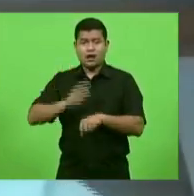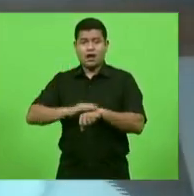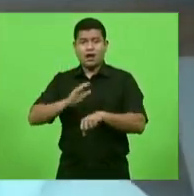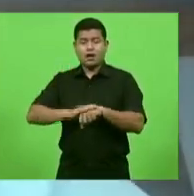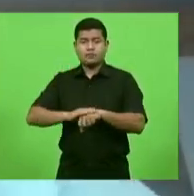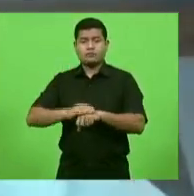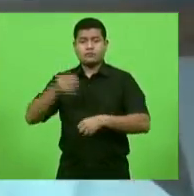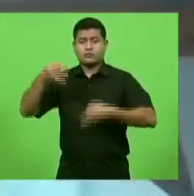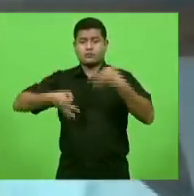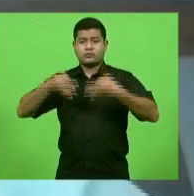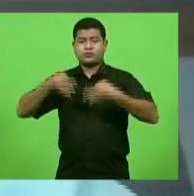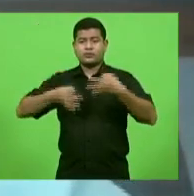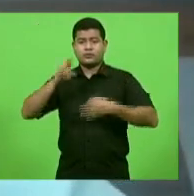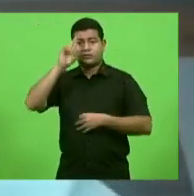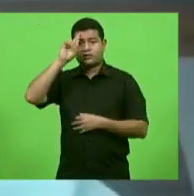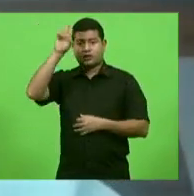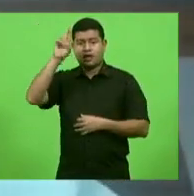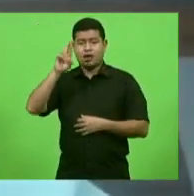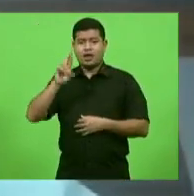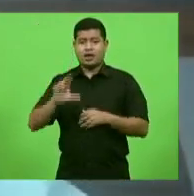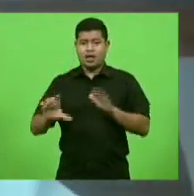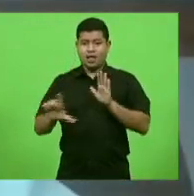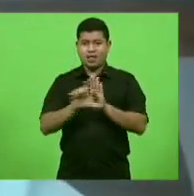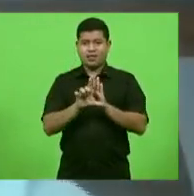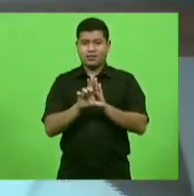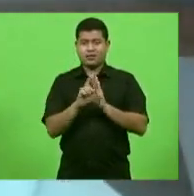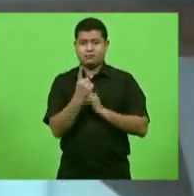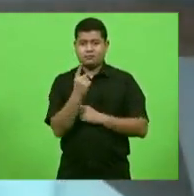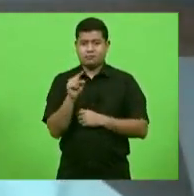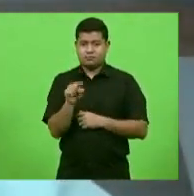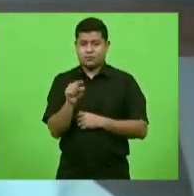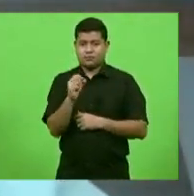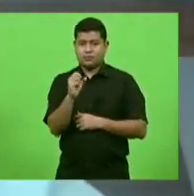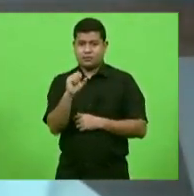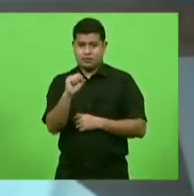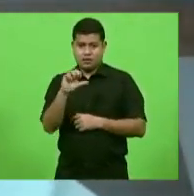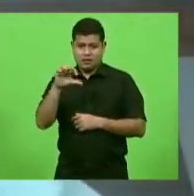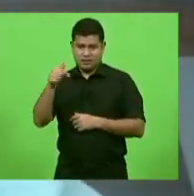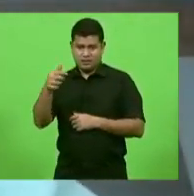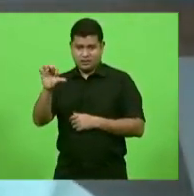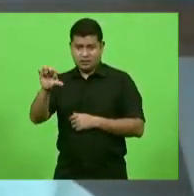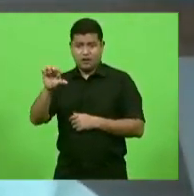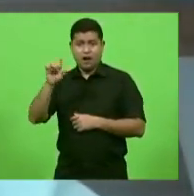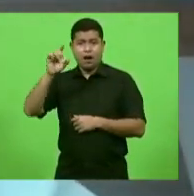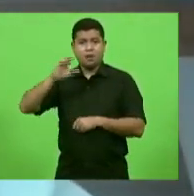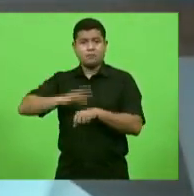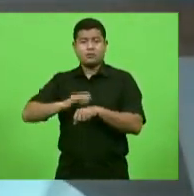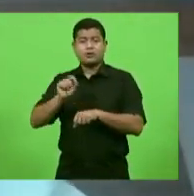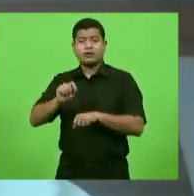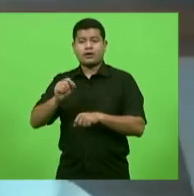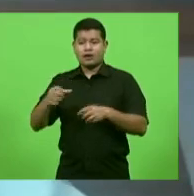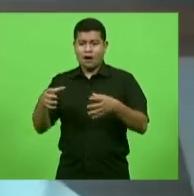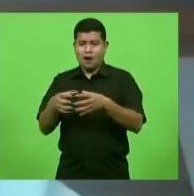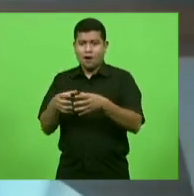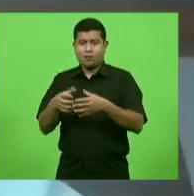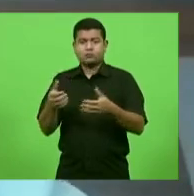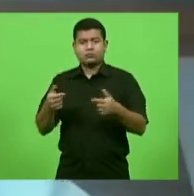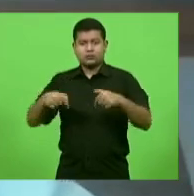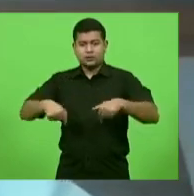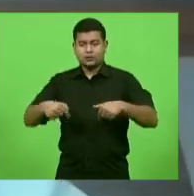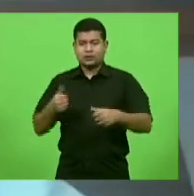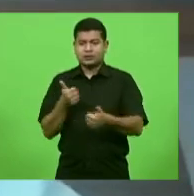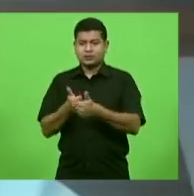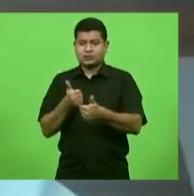lei 1079 é desse Tribunal Especial de Julgamento. Não há, portanto, qualquer correlação técnica ou jurídica de dependência